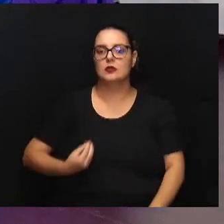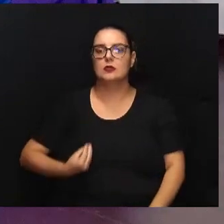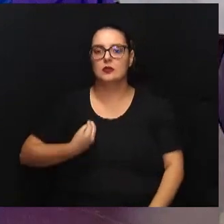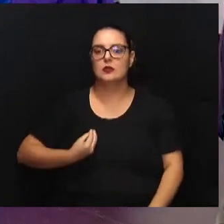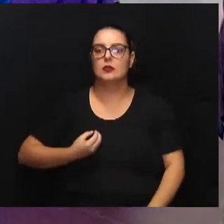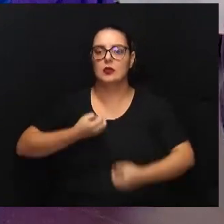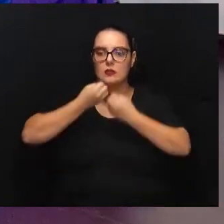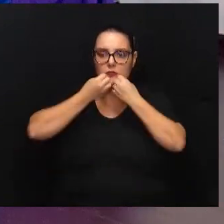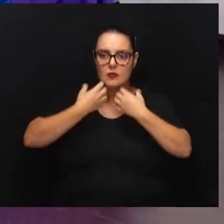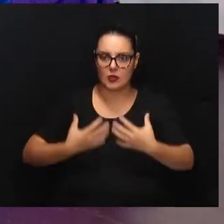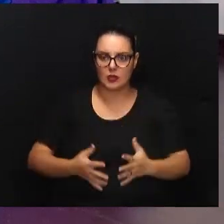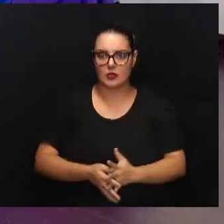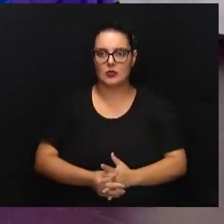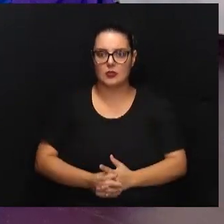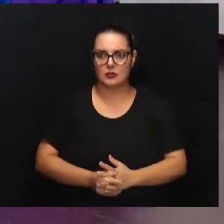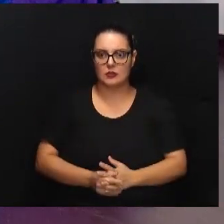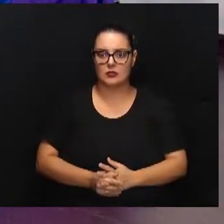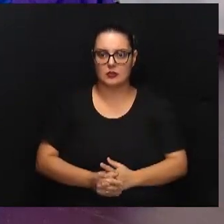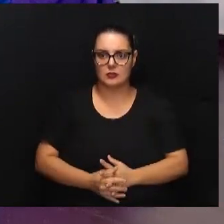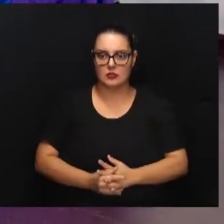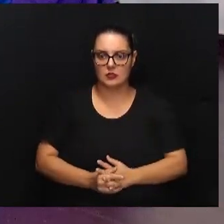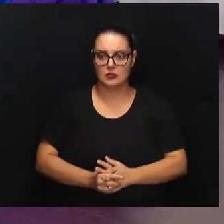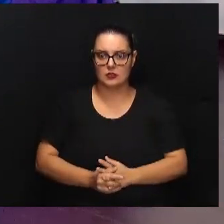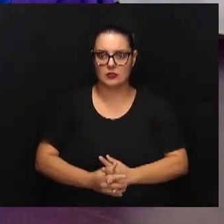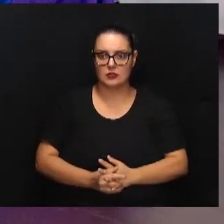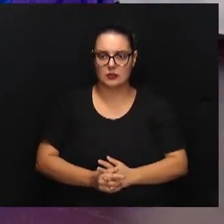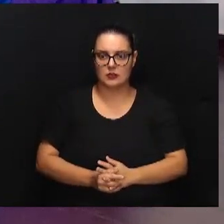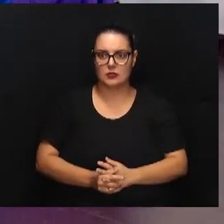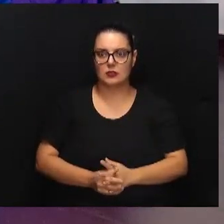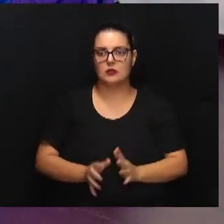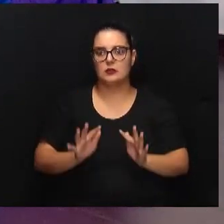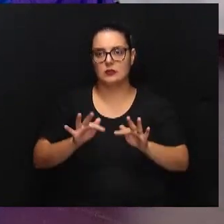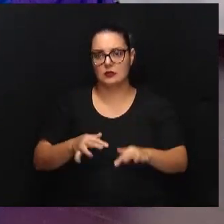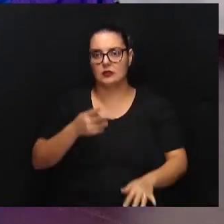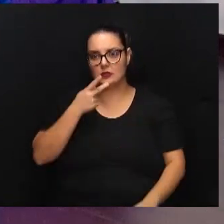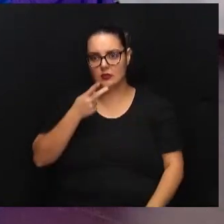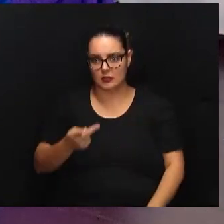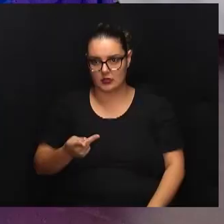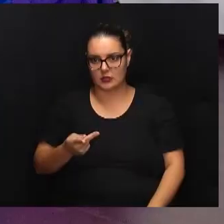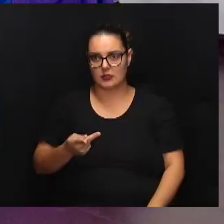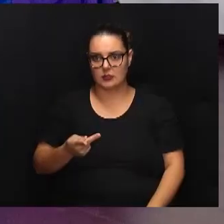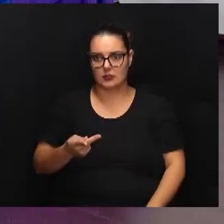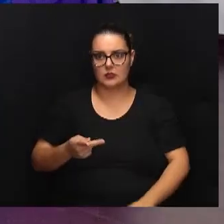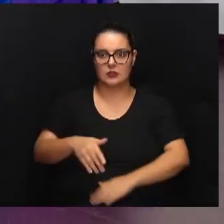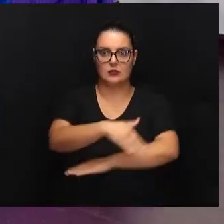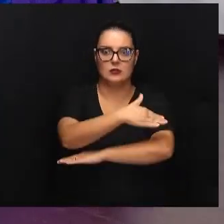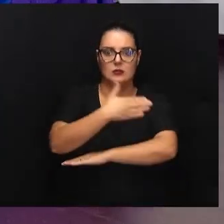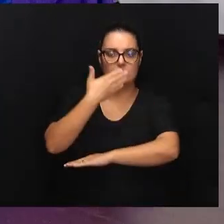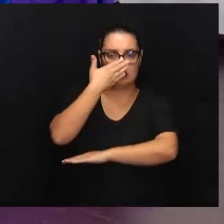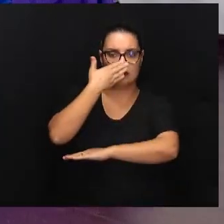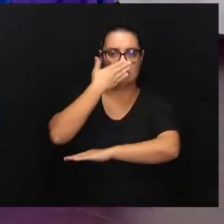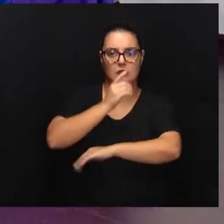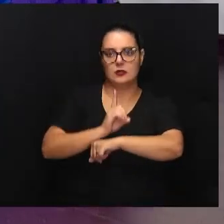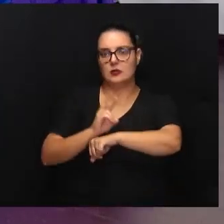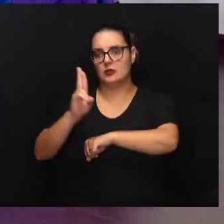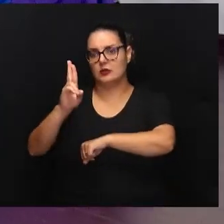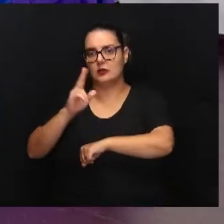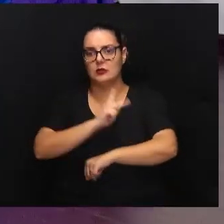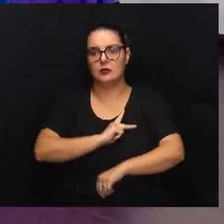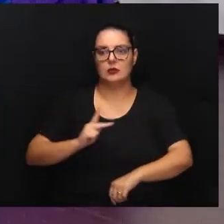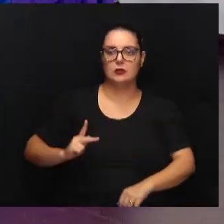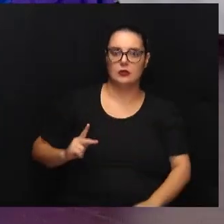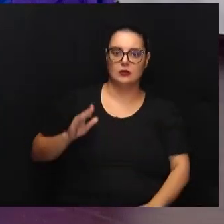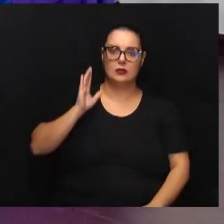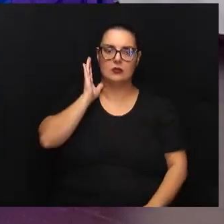E não poderia deixar de finalizar dizendo que das esquinas de prostituição ao doutorado, à presidência da República, pessoas trans vivem,